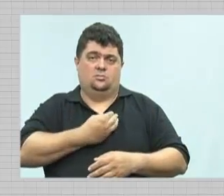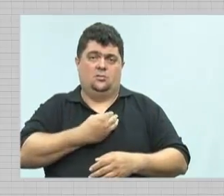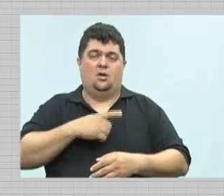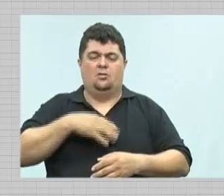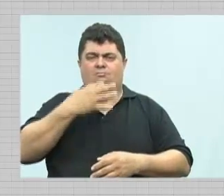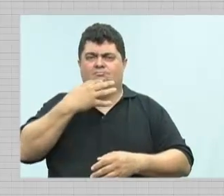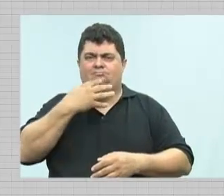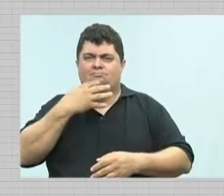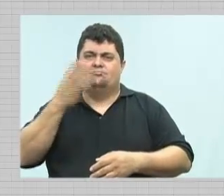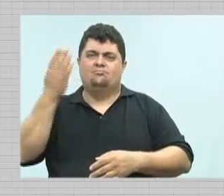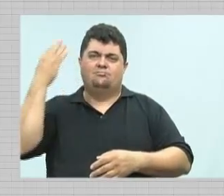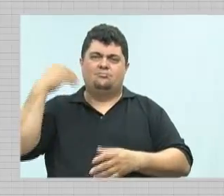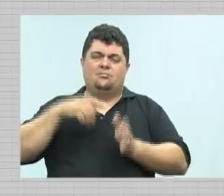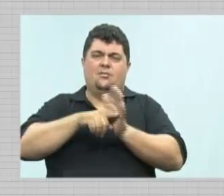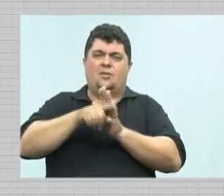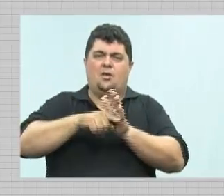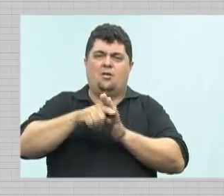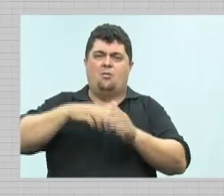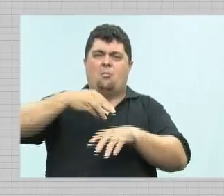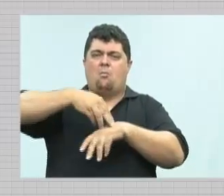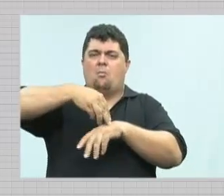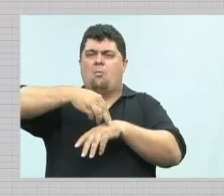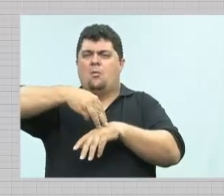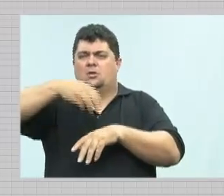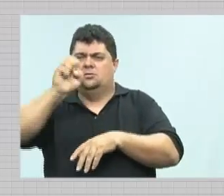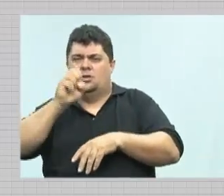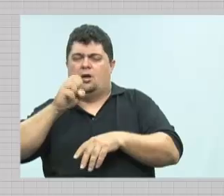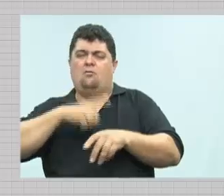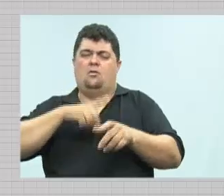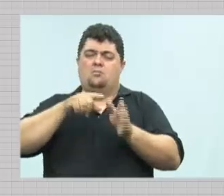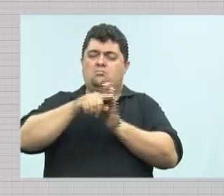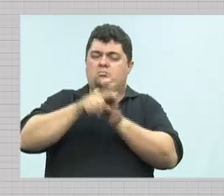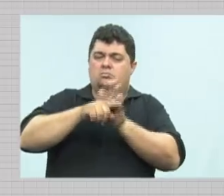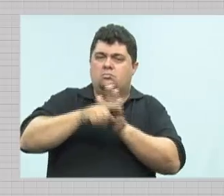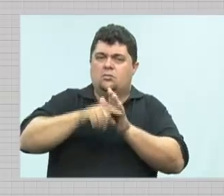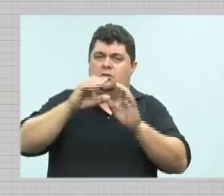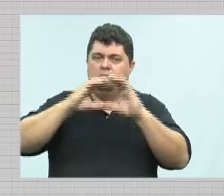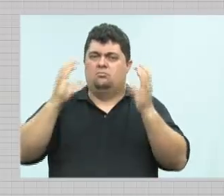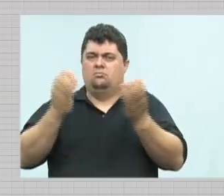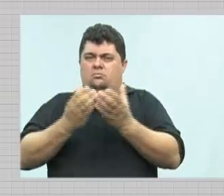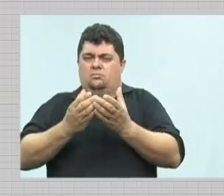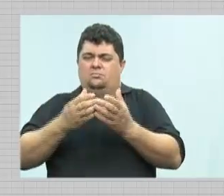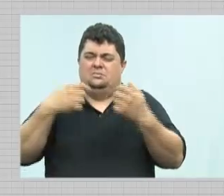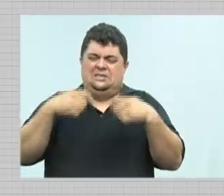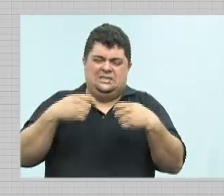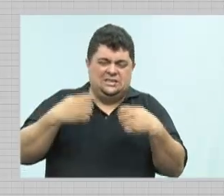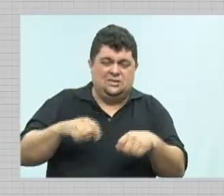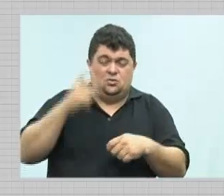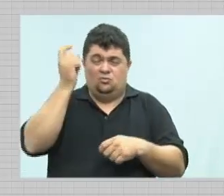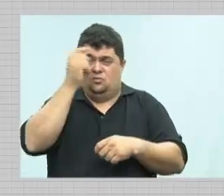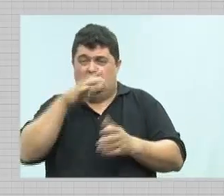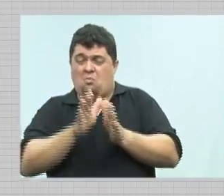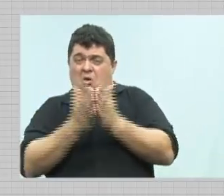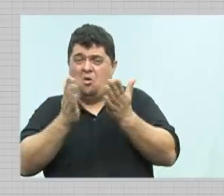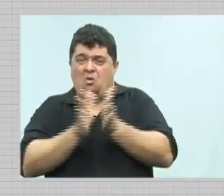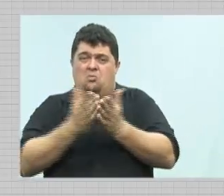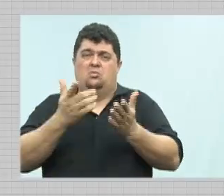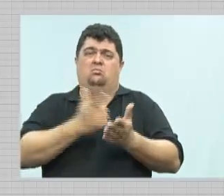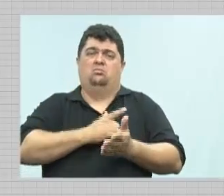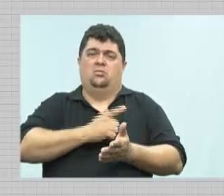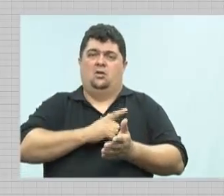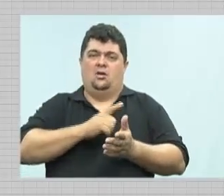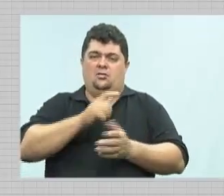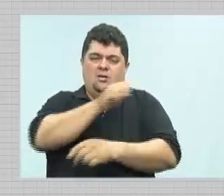pesquisação na minha investigação de mestrado, onde nós desenvolvemos uma pesquisa numa comunidade carente e nós conseguimos realizar um trabalho